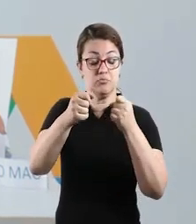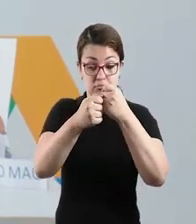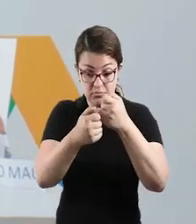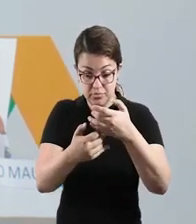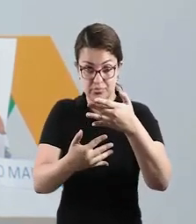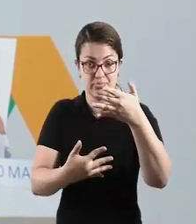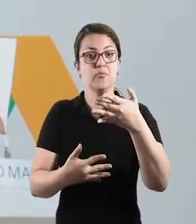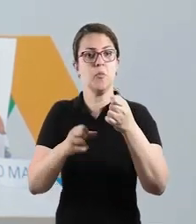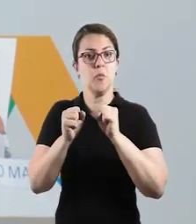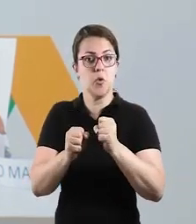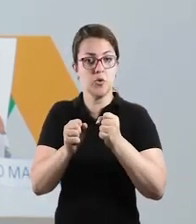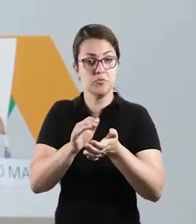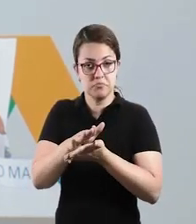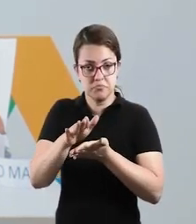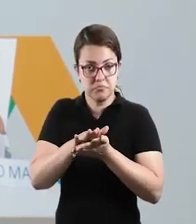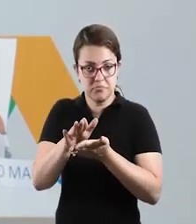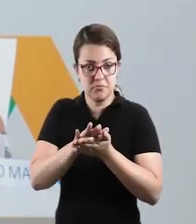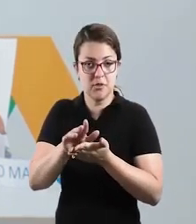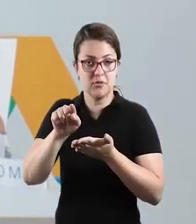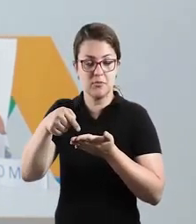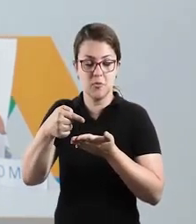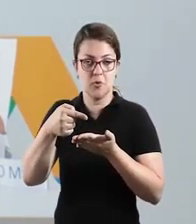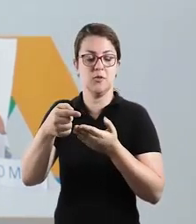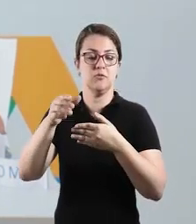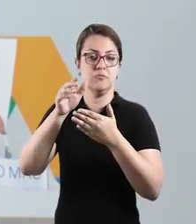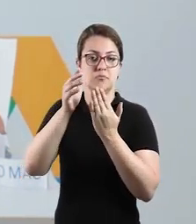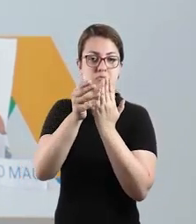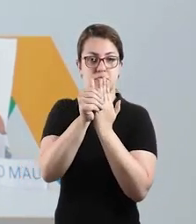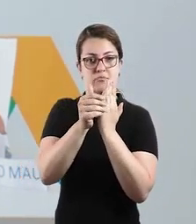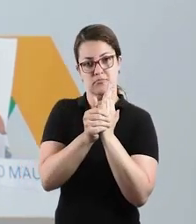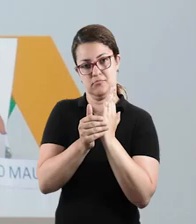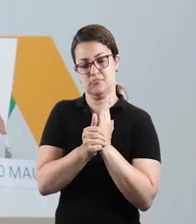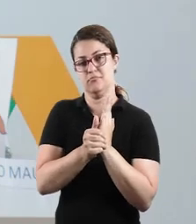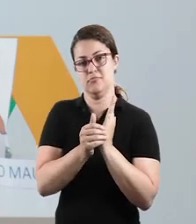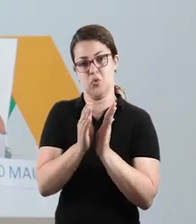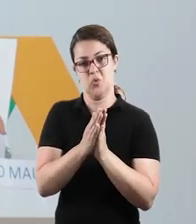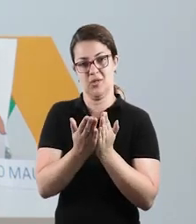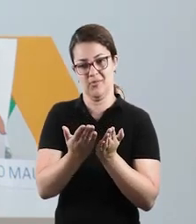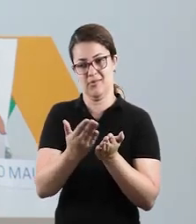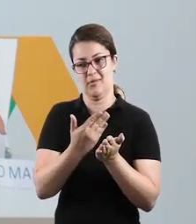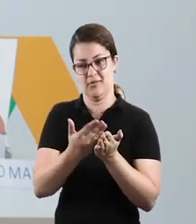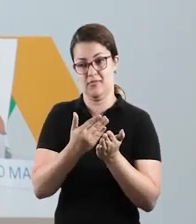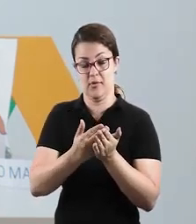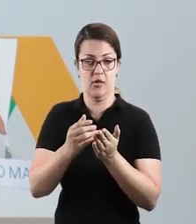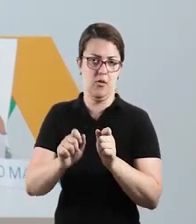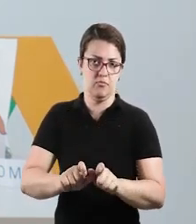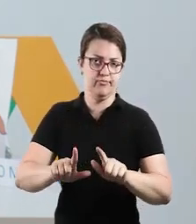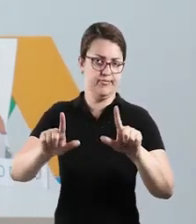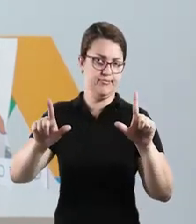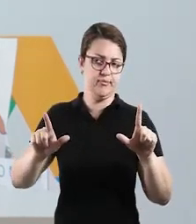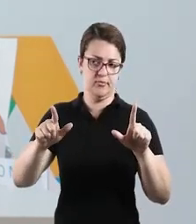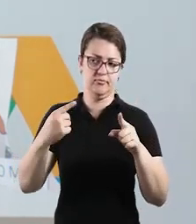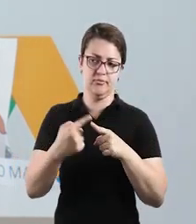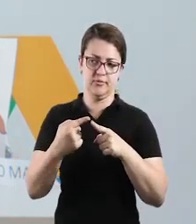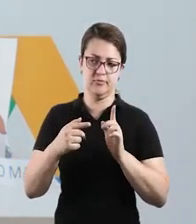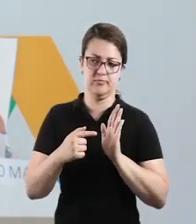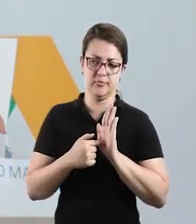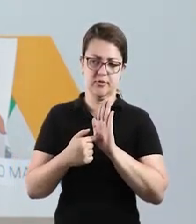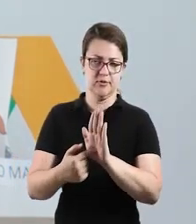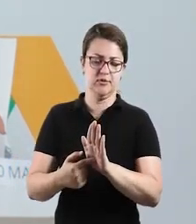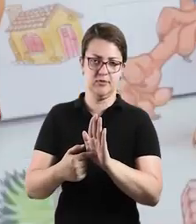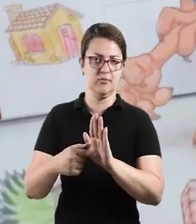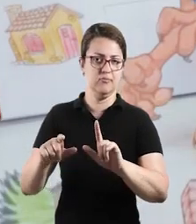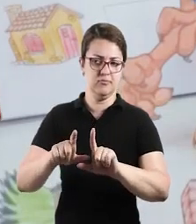pequenininhas. Você pode imprimir e fazer um livrinho pequenininho. Eu ampliei e fiz um livro grande, porque a gente trabalha com mais crianças, geralmente, né? Então, olha